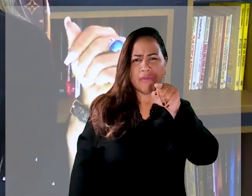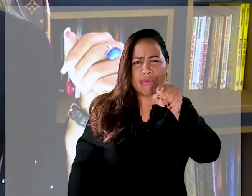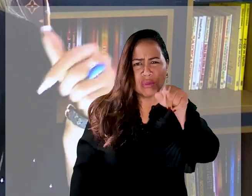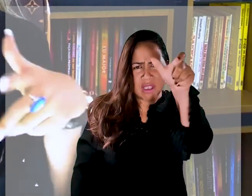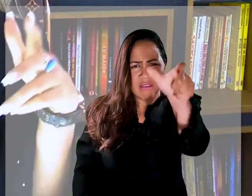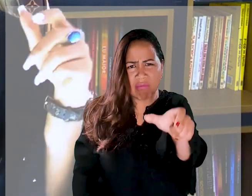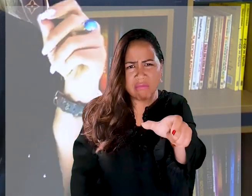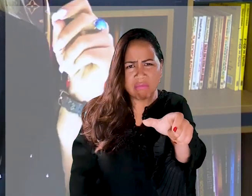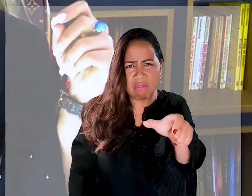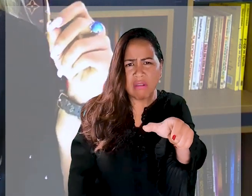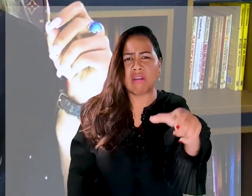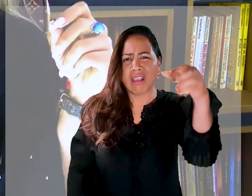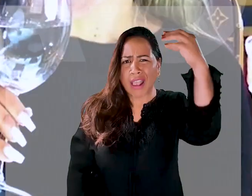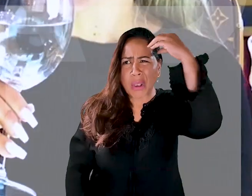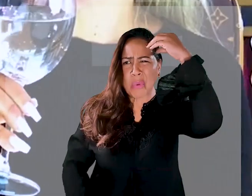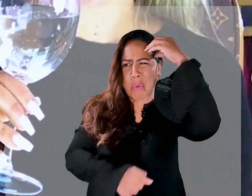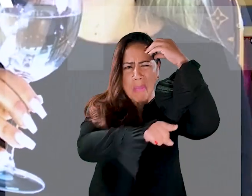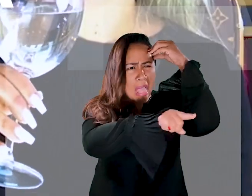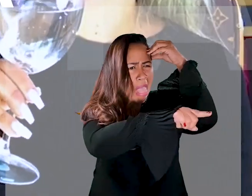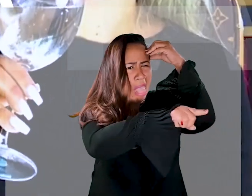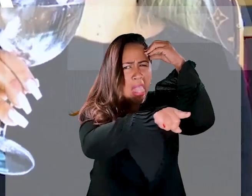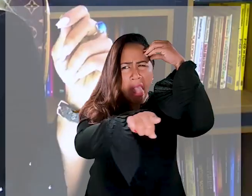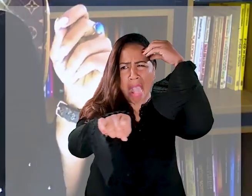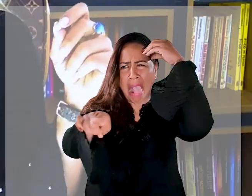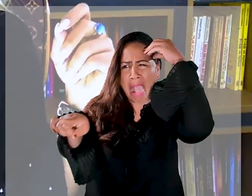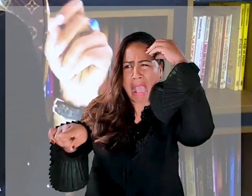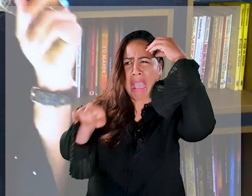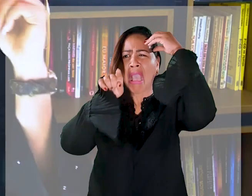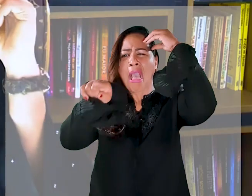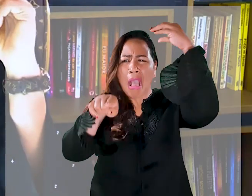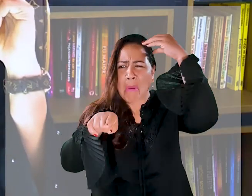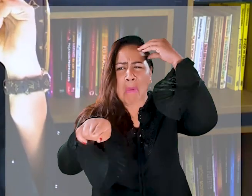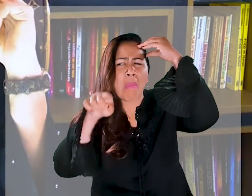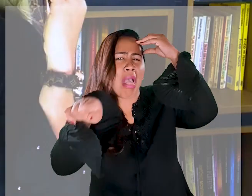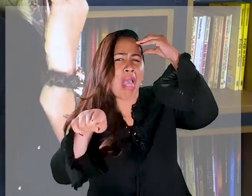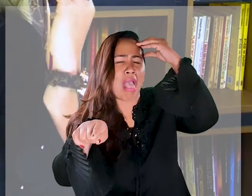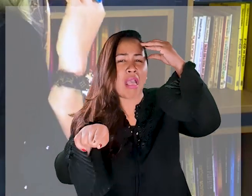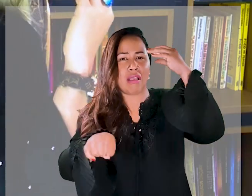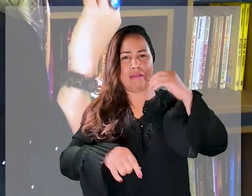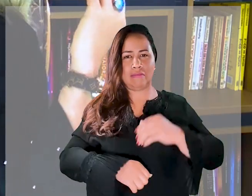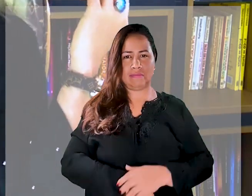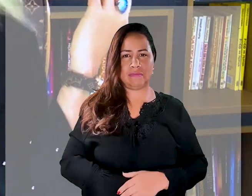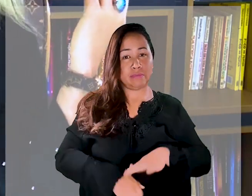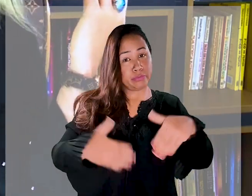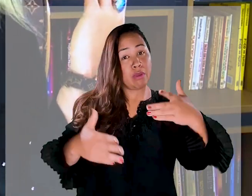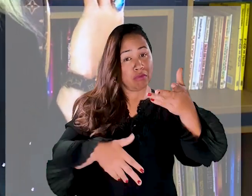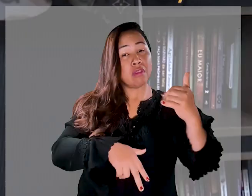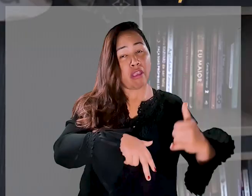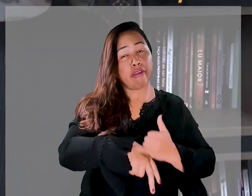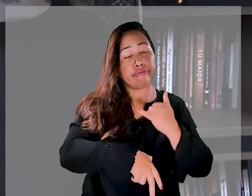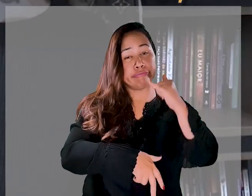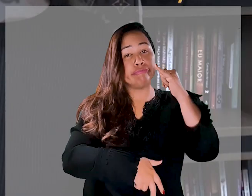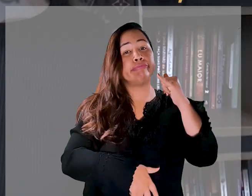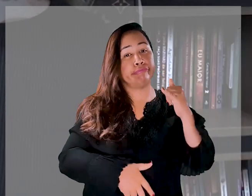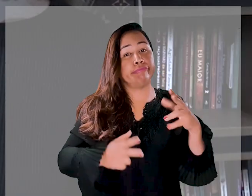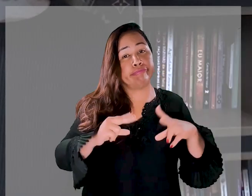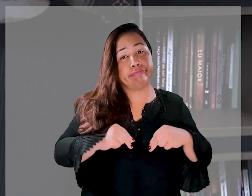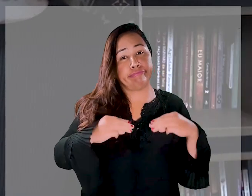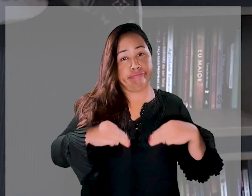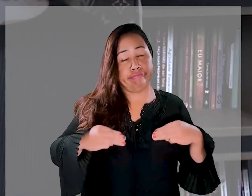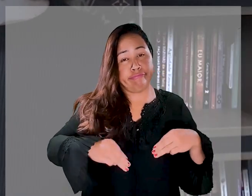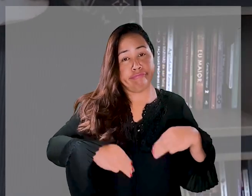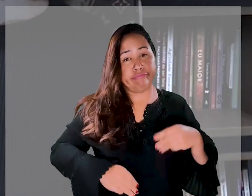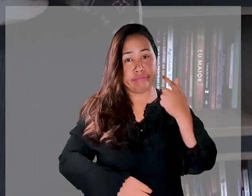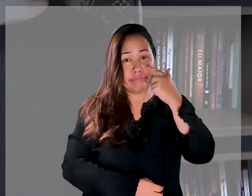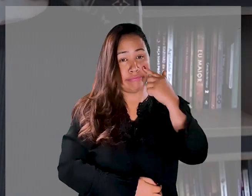pessoa pela situação que você se encontra? Então você é vítima. Me lembra a frase da Juliette. Como é que é a frase? Se eu chorar, sou vítima. Se eu engolir,